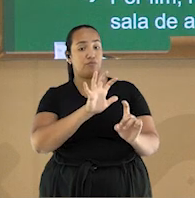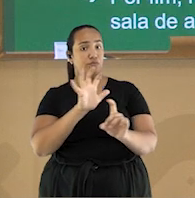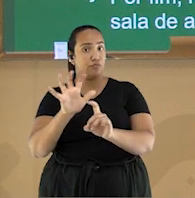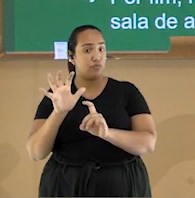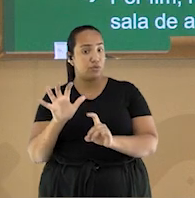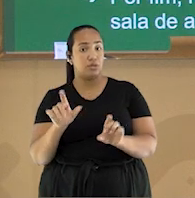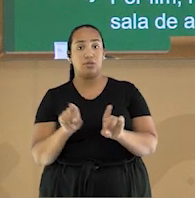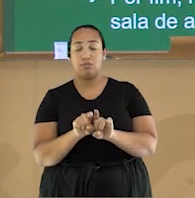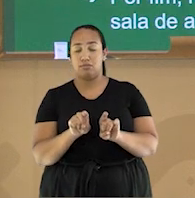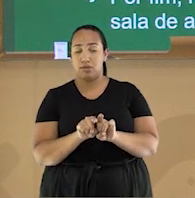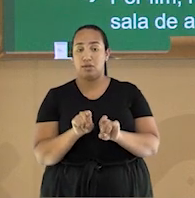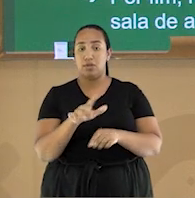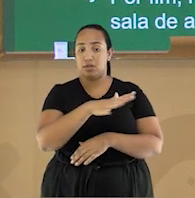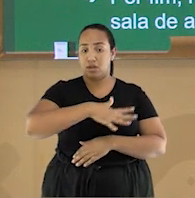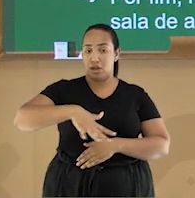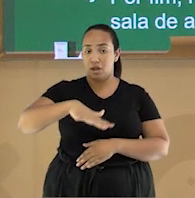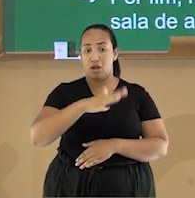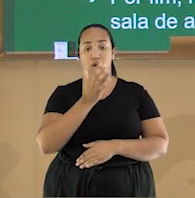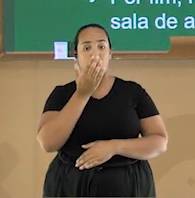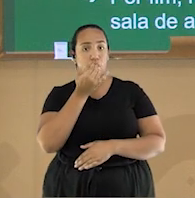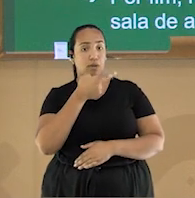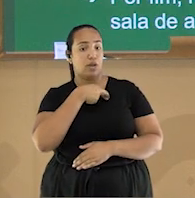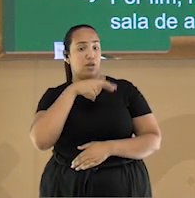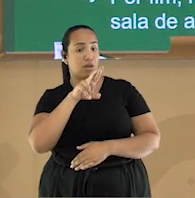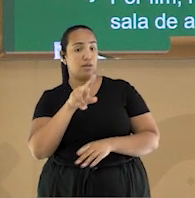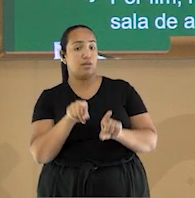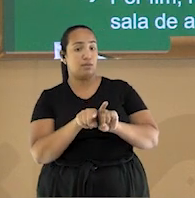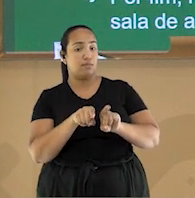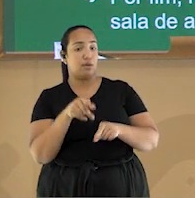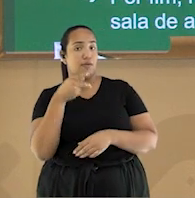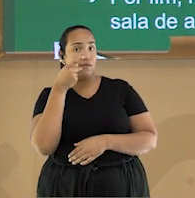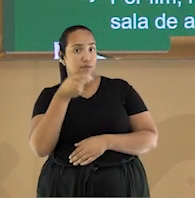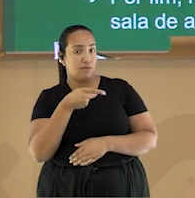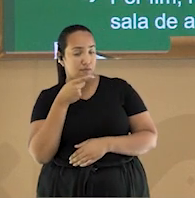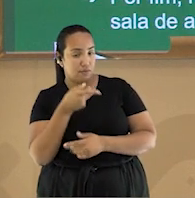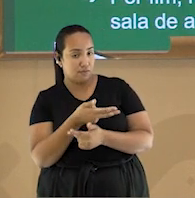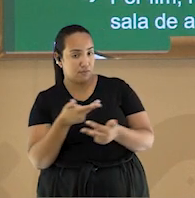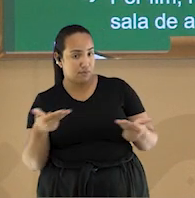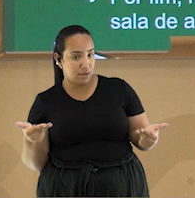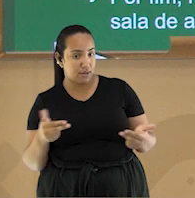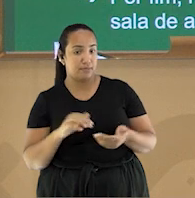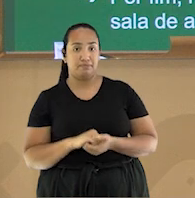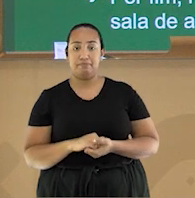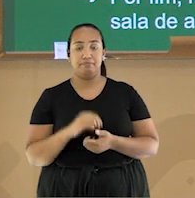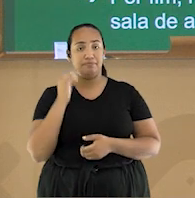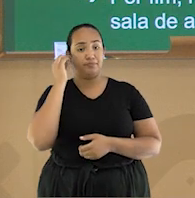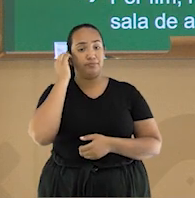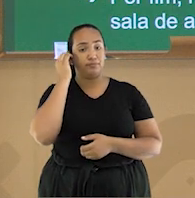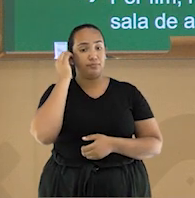música, culinária, religião e fala. Vimos o processo de resistência dos